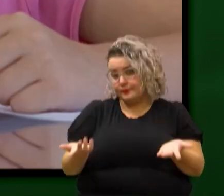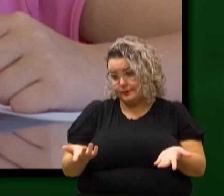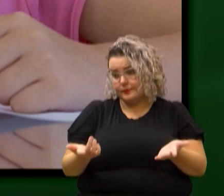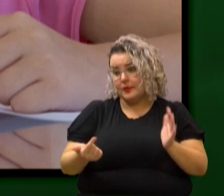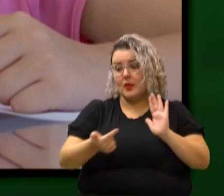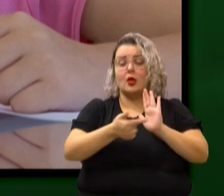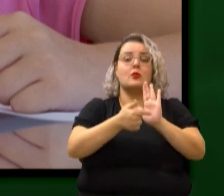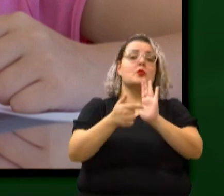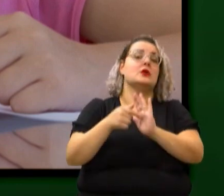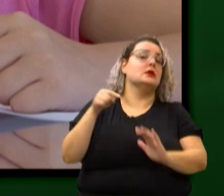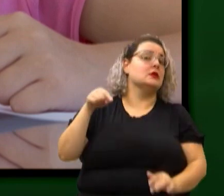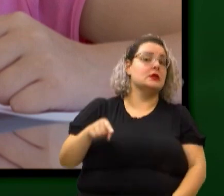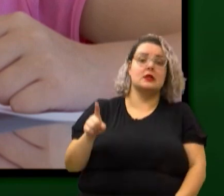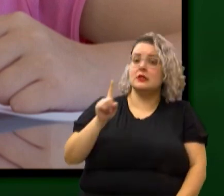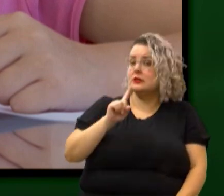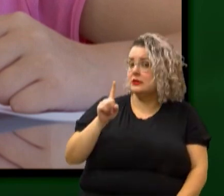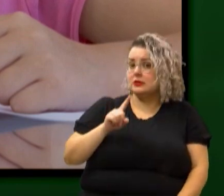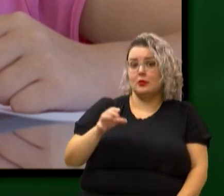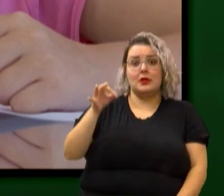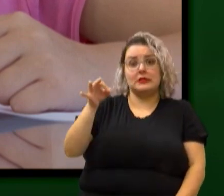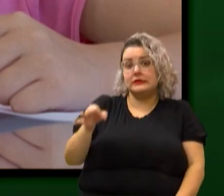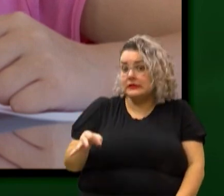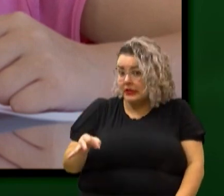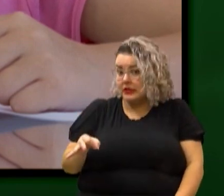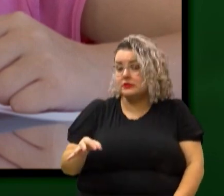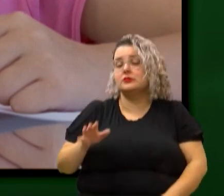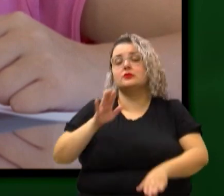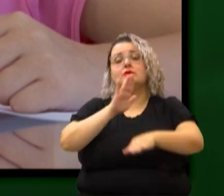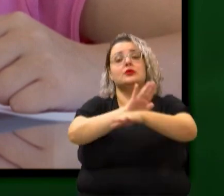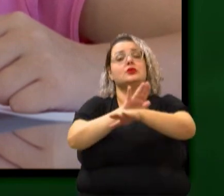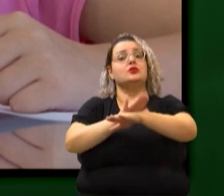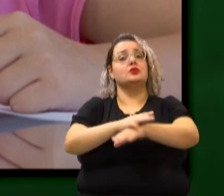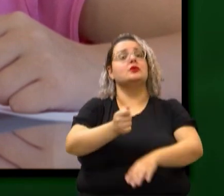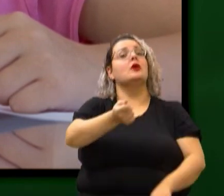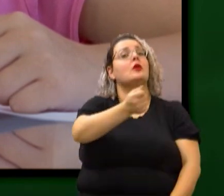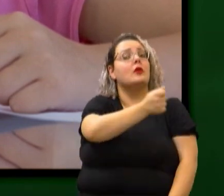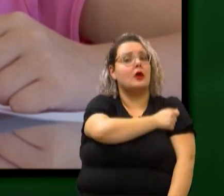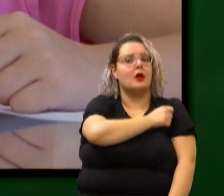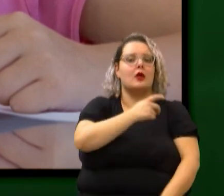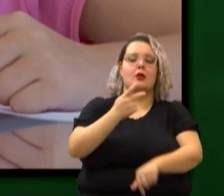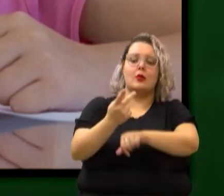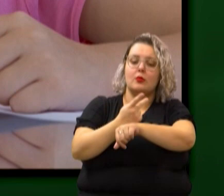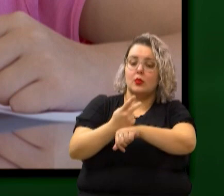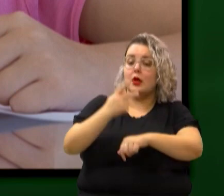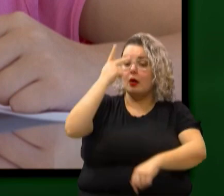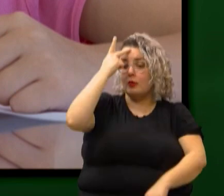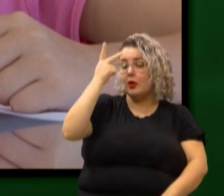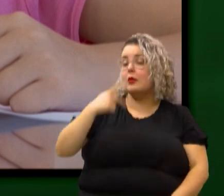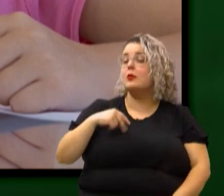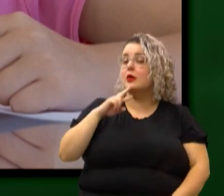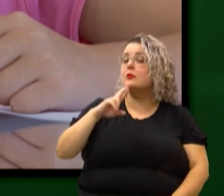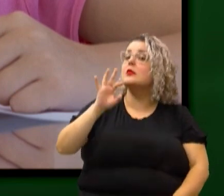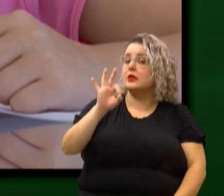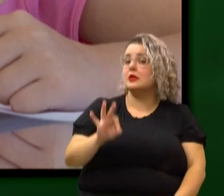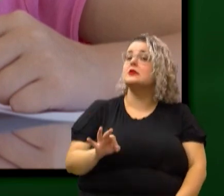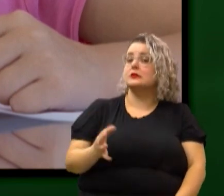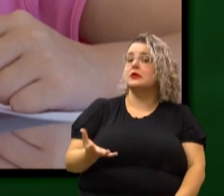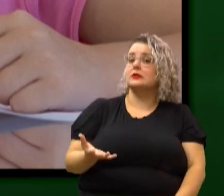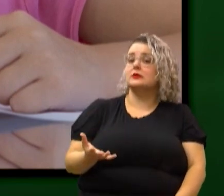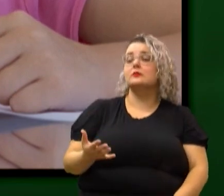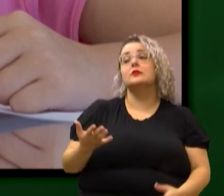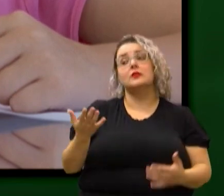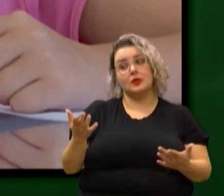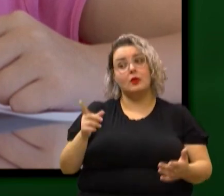né mostrando que esse não é um lugar seguro e ajudando o estudante a buscar a sua própria resposta e a resposta correta